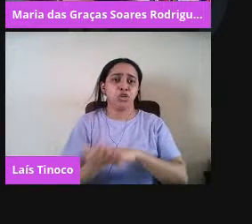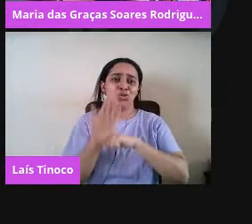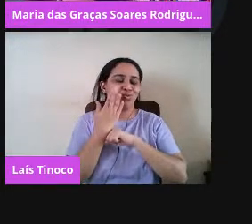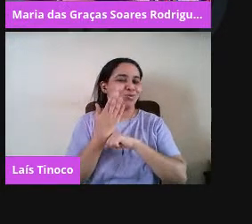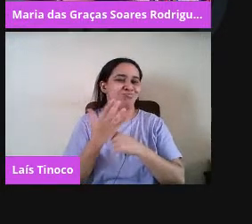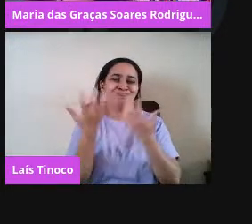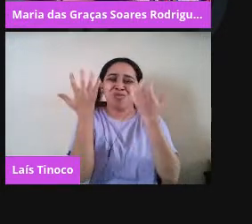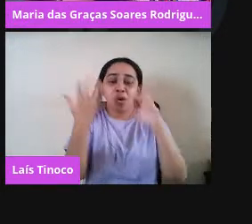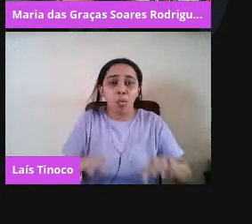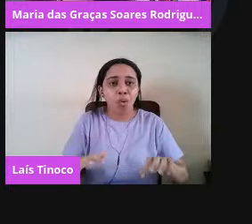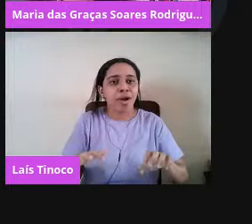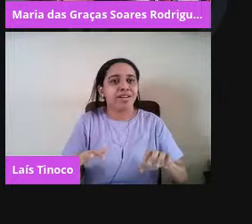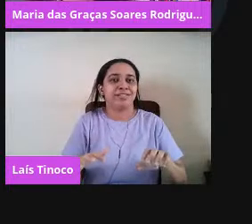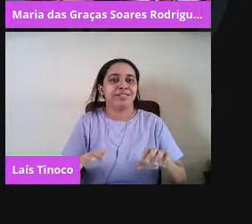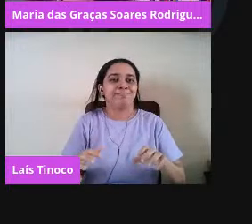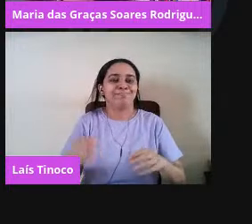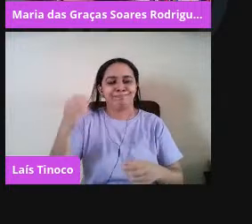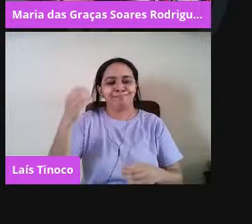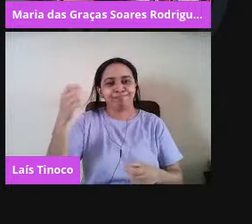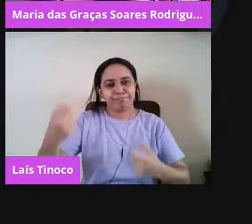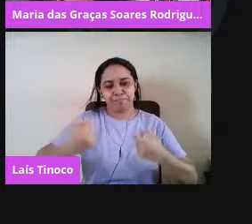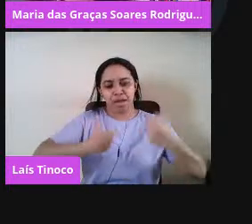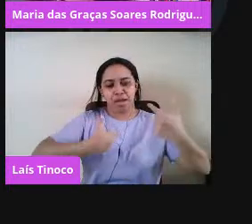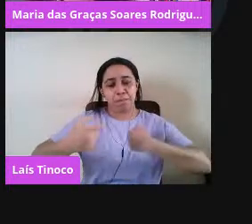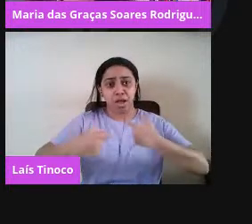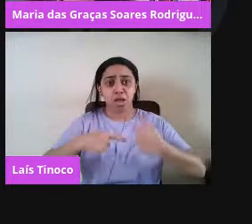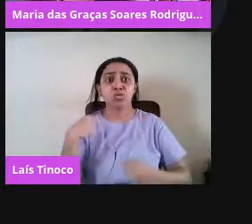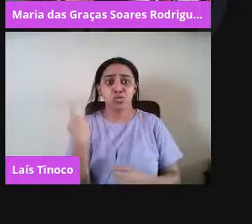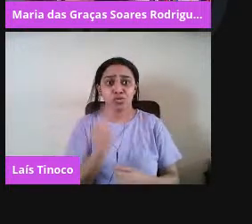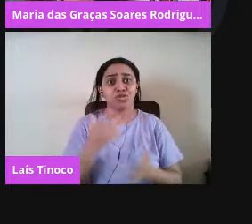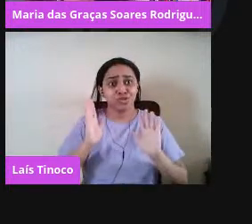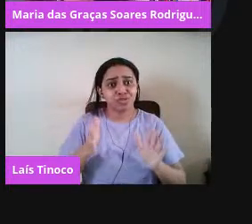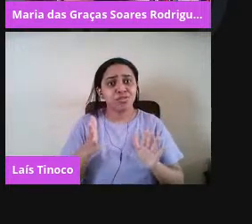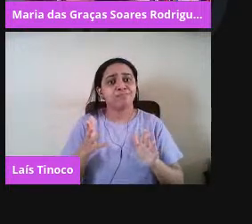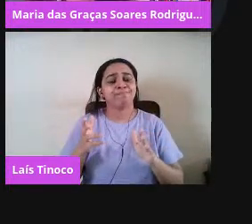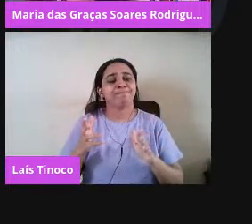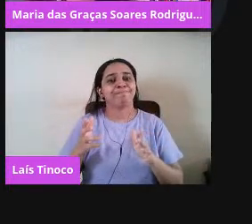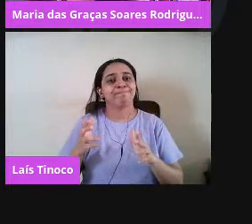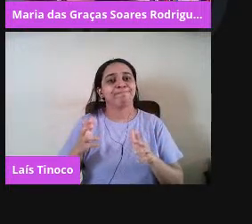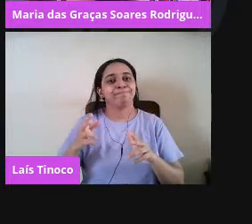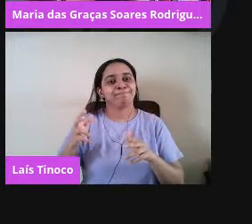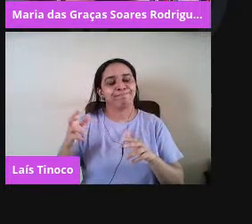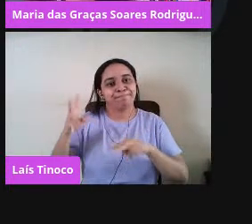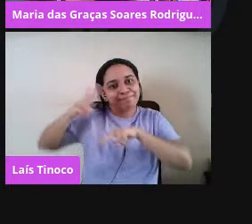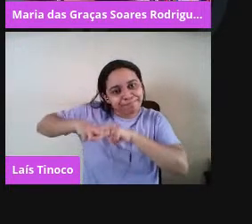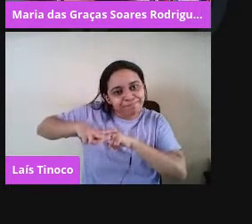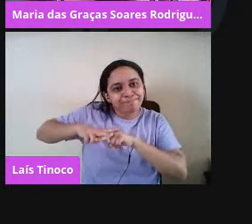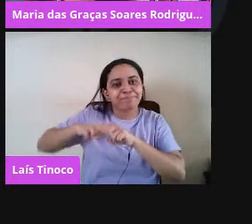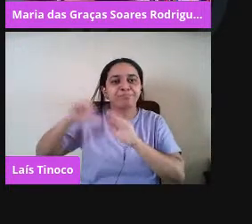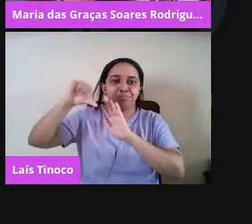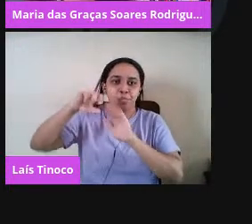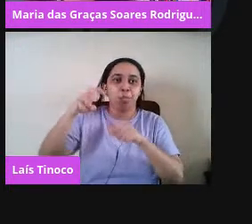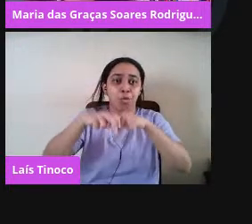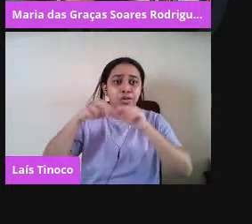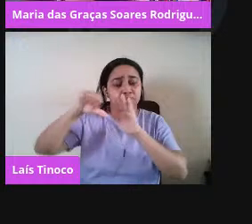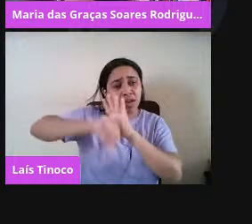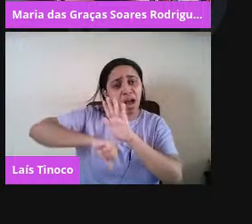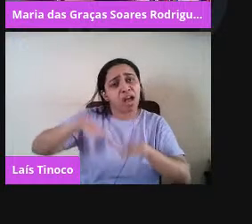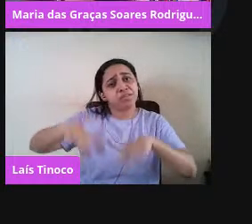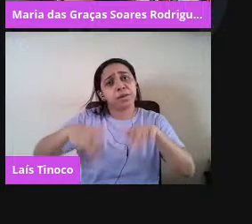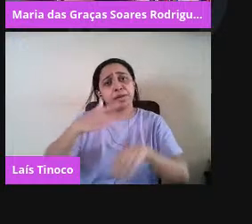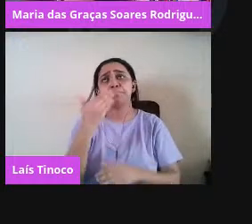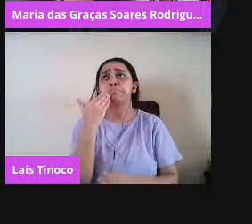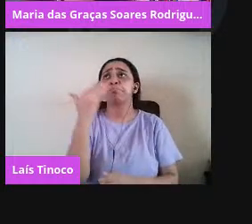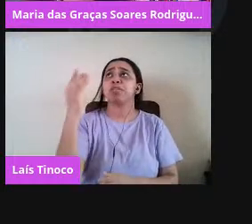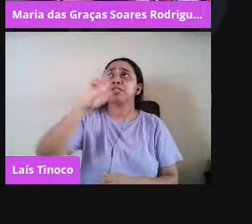pelo nosso crime. Mas o que a gente passa aqui não é fácil. Às vezes, a gente pede a Deus para ele matar a gente, porque